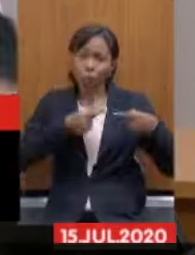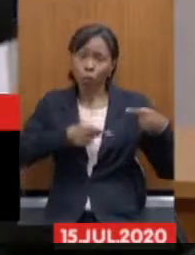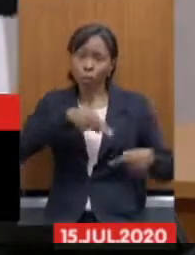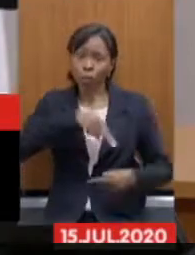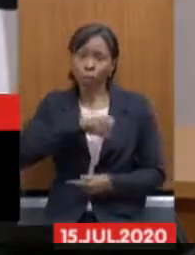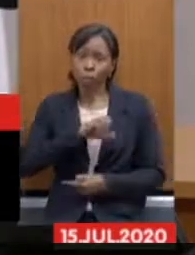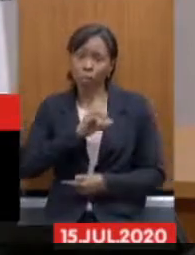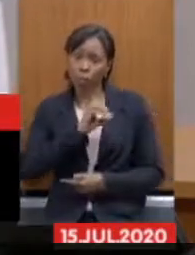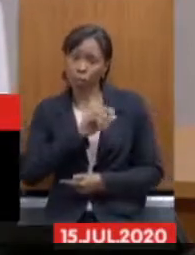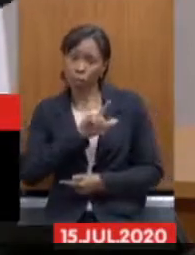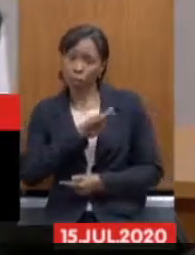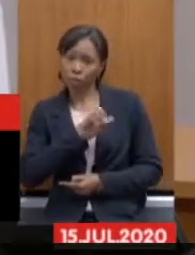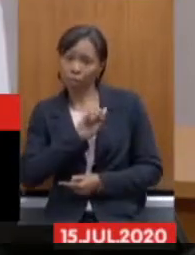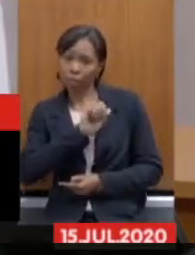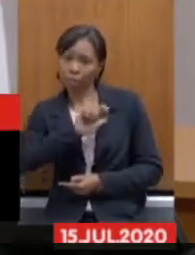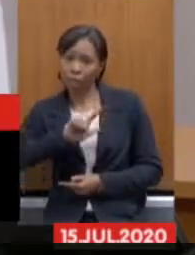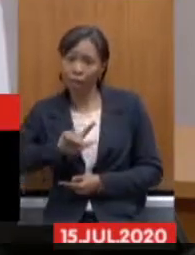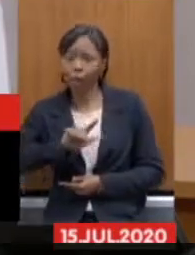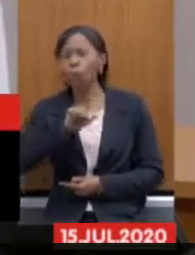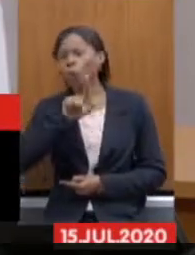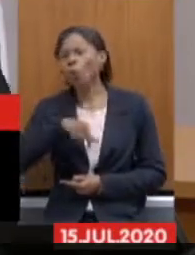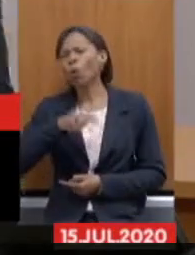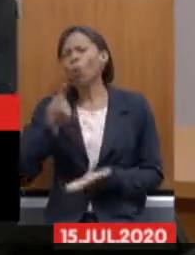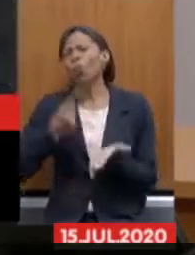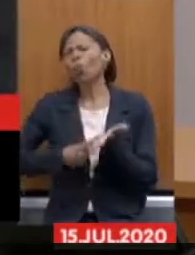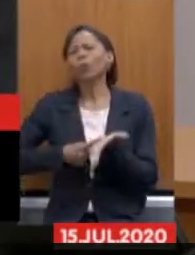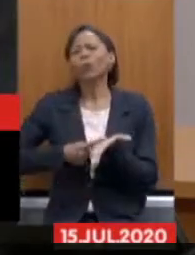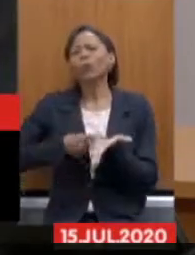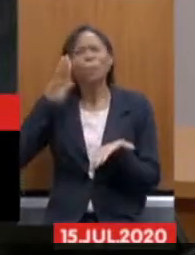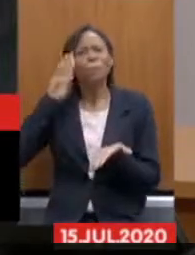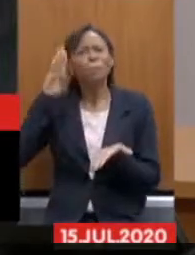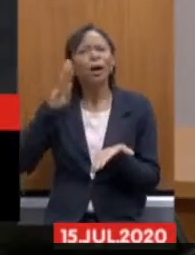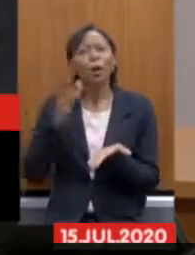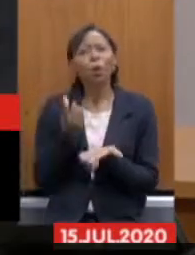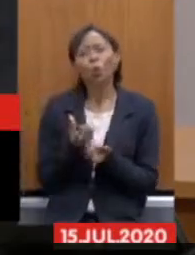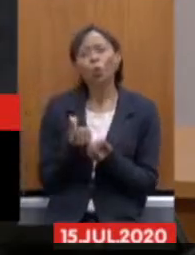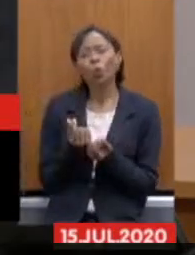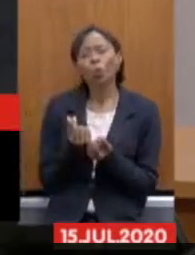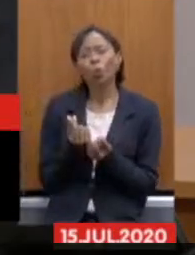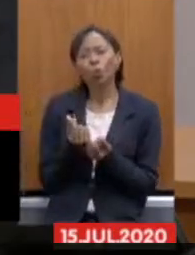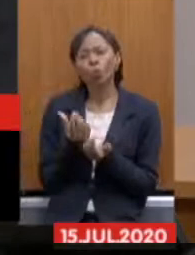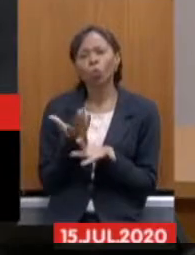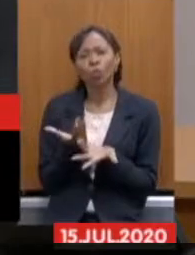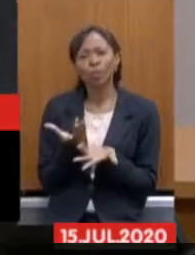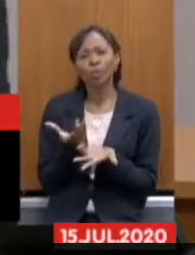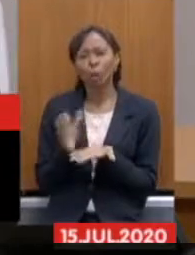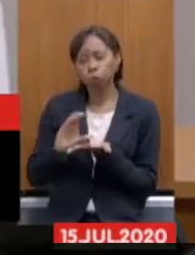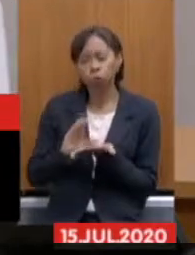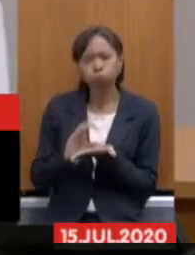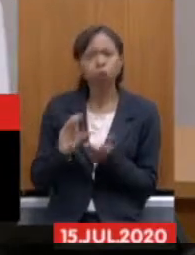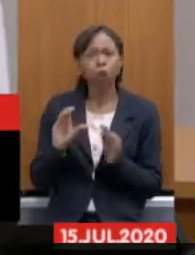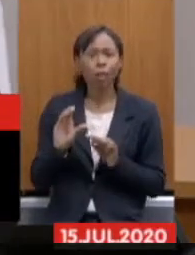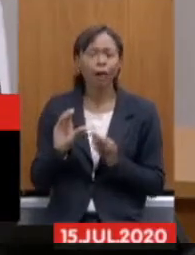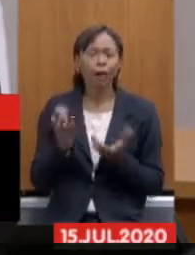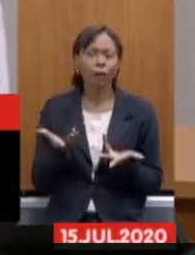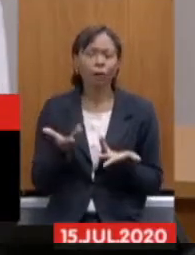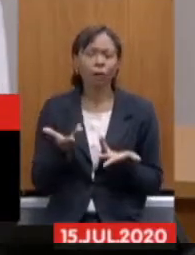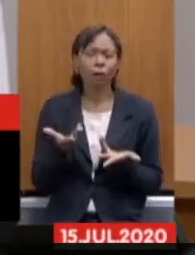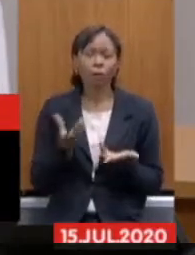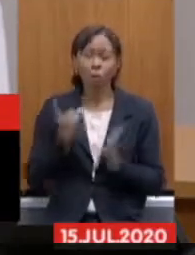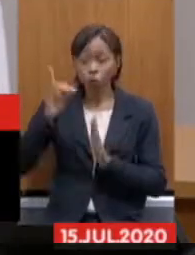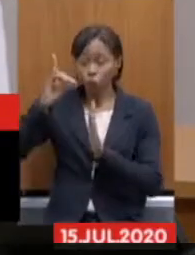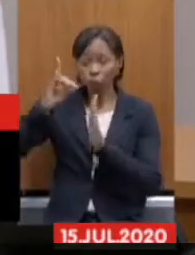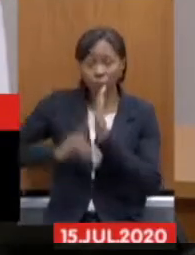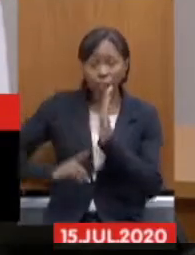elas têm um compromisso acima de tudo com quem com capital e retiram direitos dos